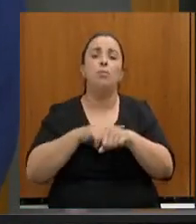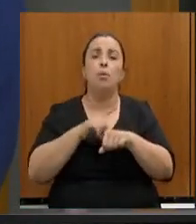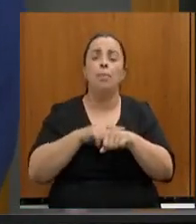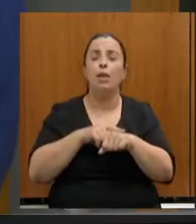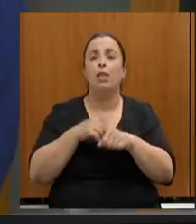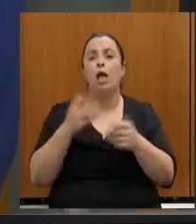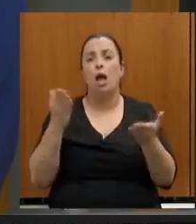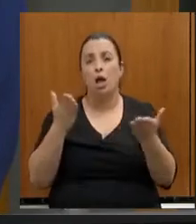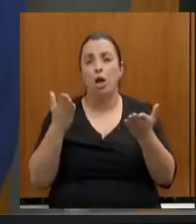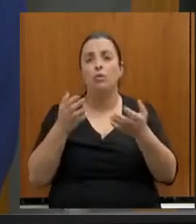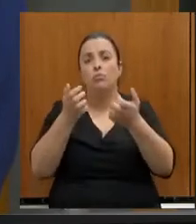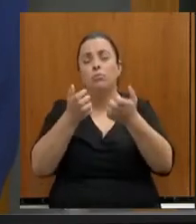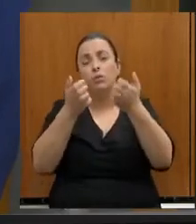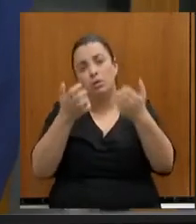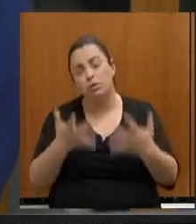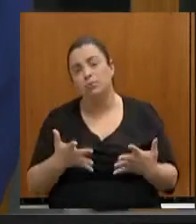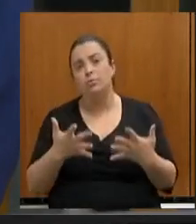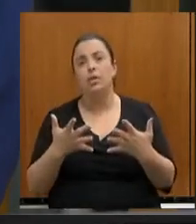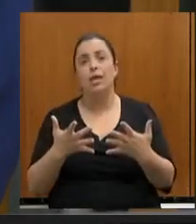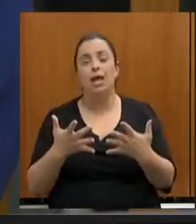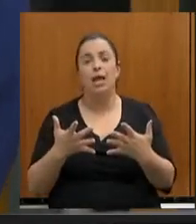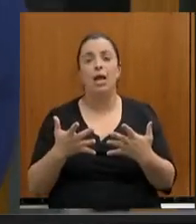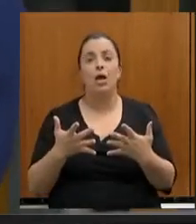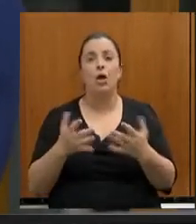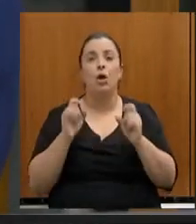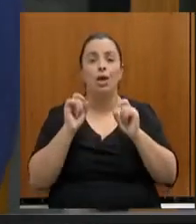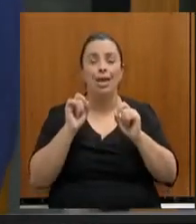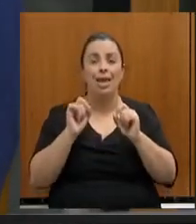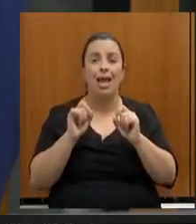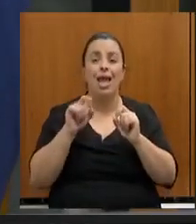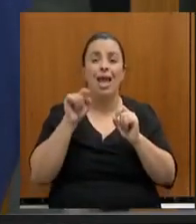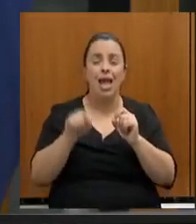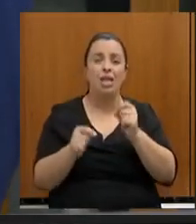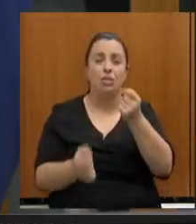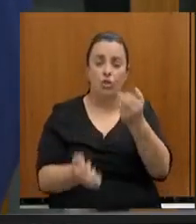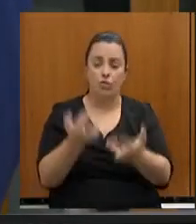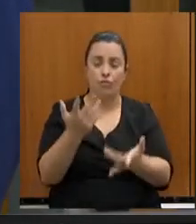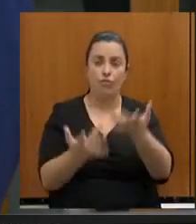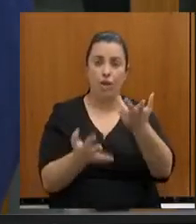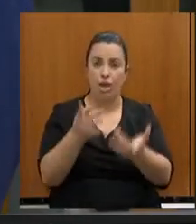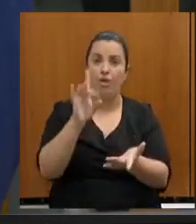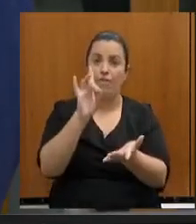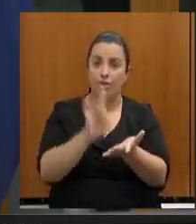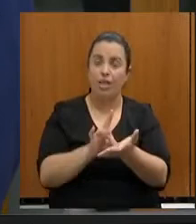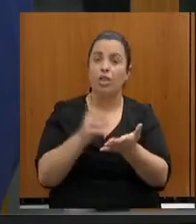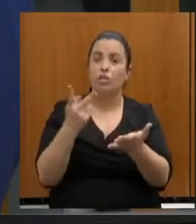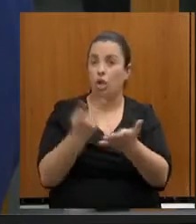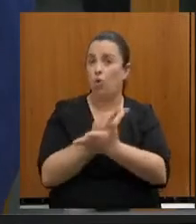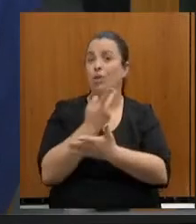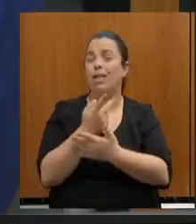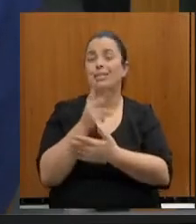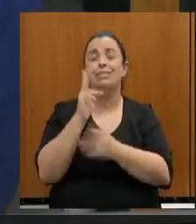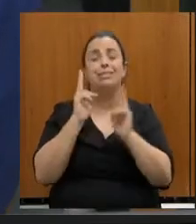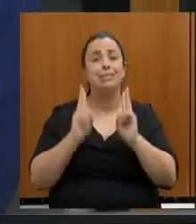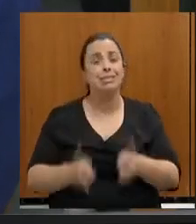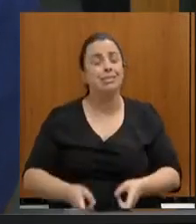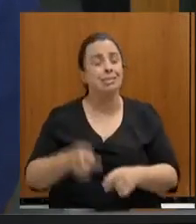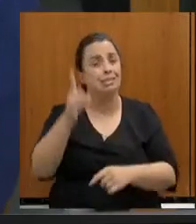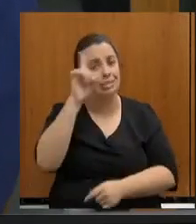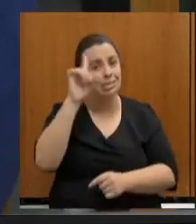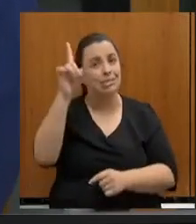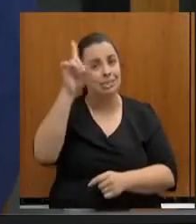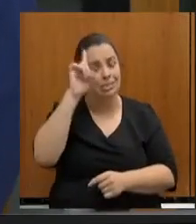colocar verdadeiras fogueiras que acontecem ali todas as noites